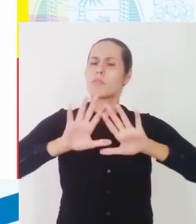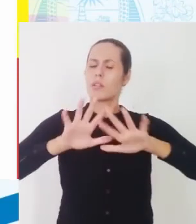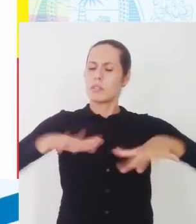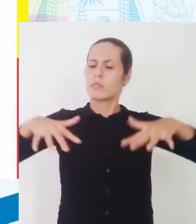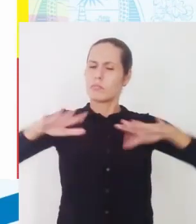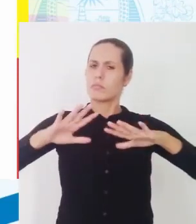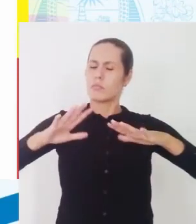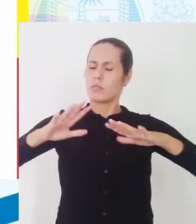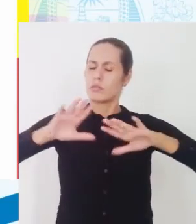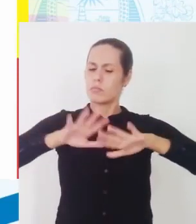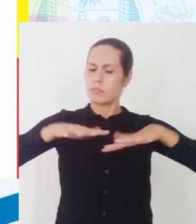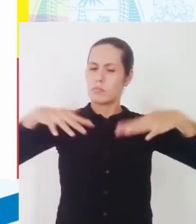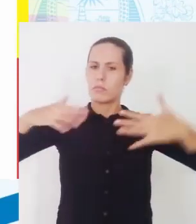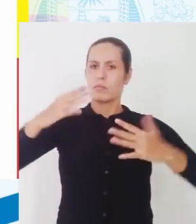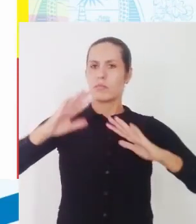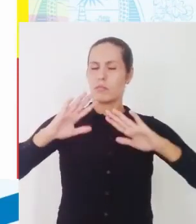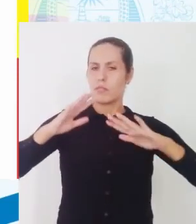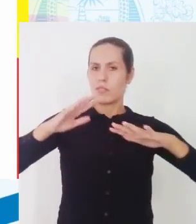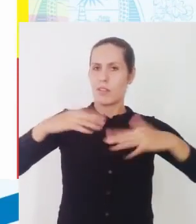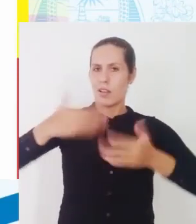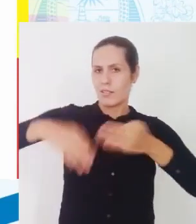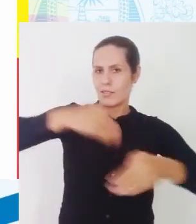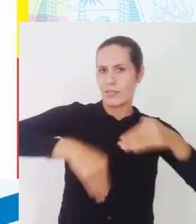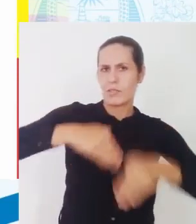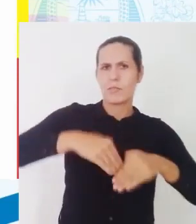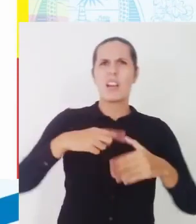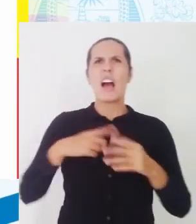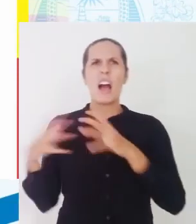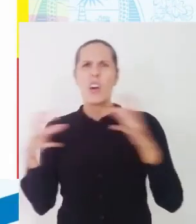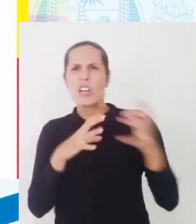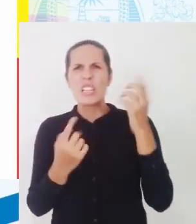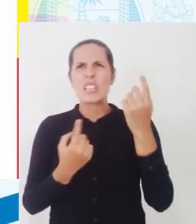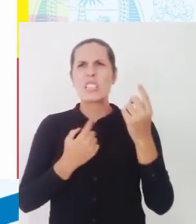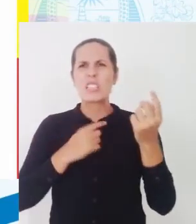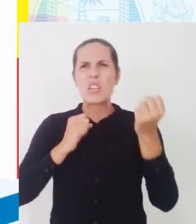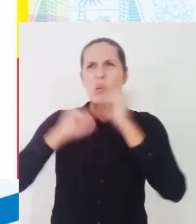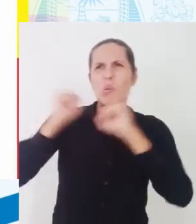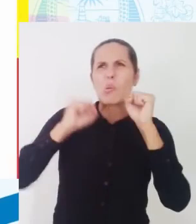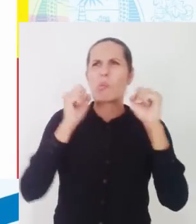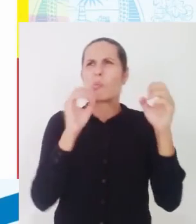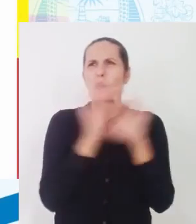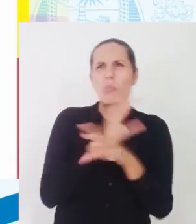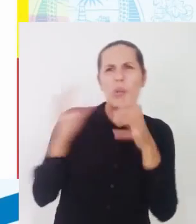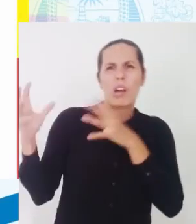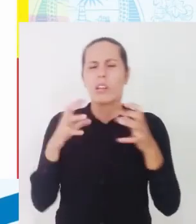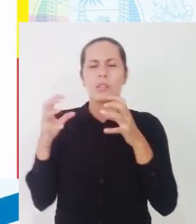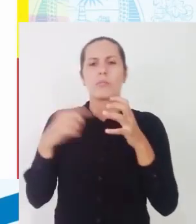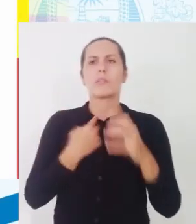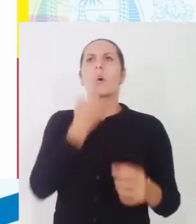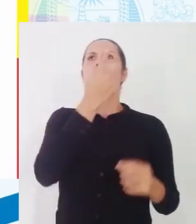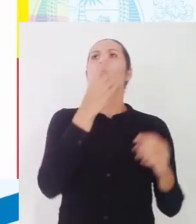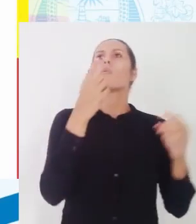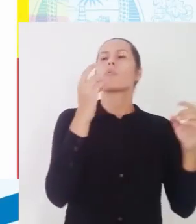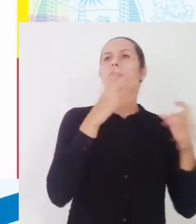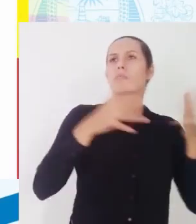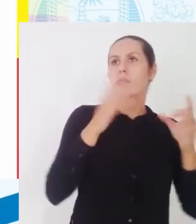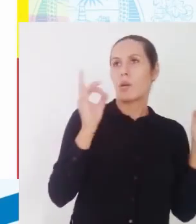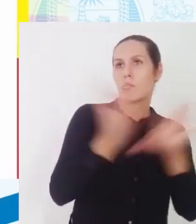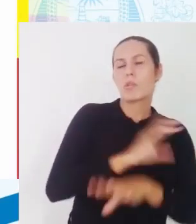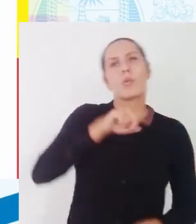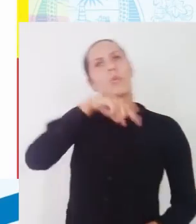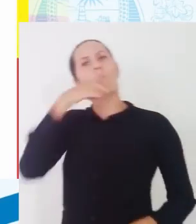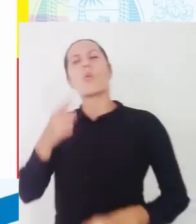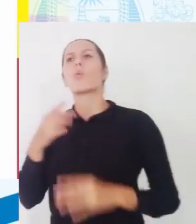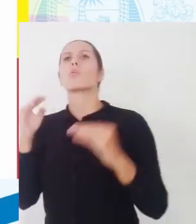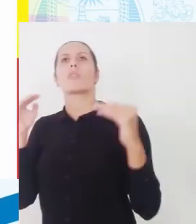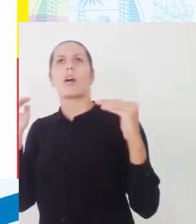da assembleia. Houve briga sobre quem falará primeiro? Não. A partir do momento que um falou, o outro pode falar também,